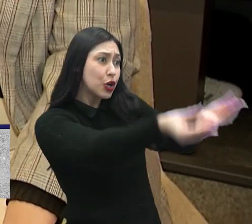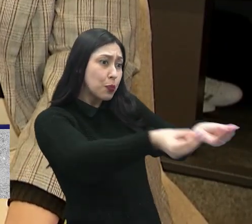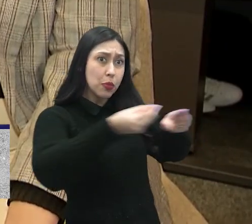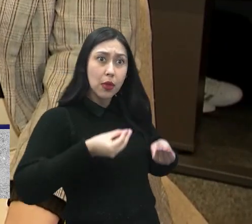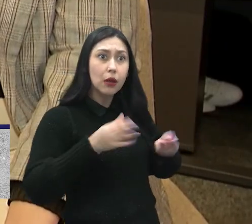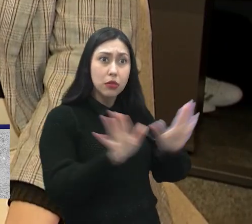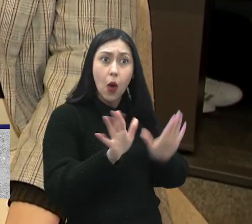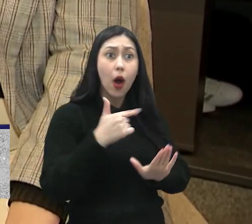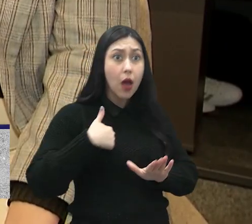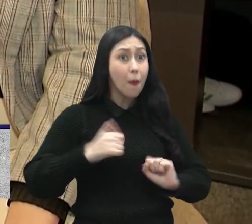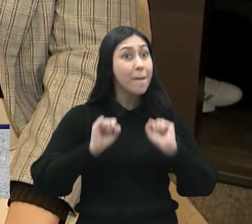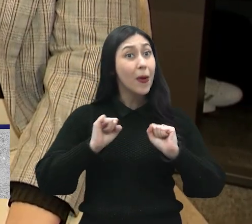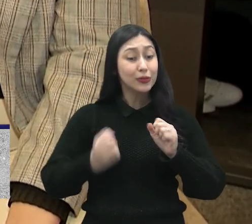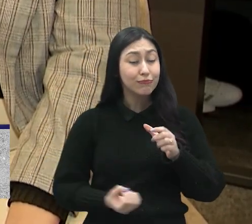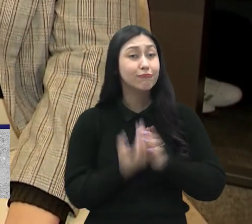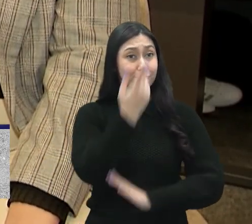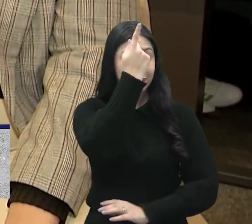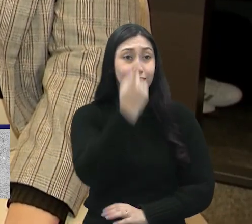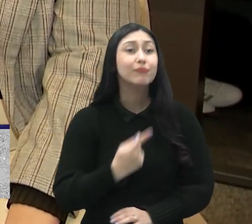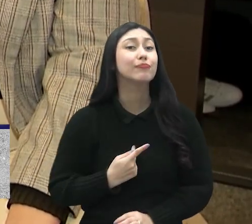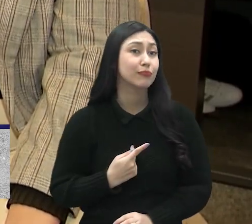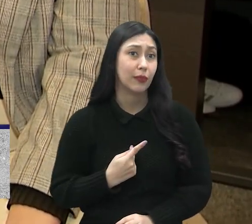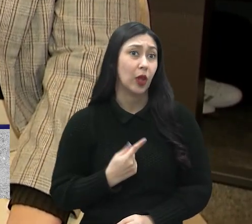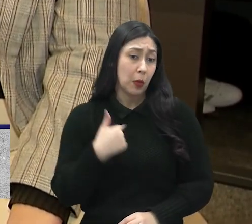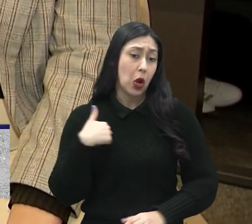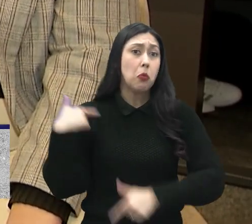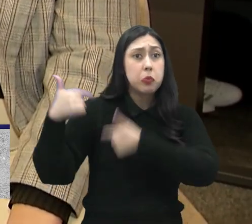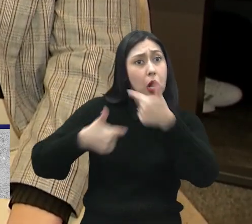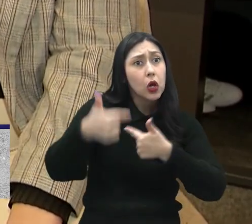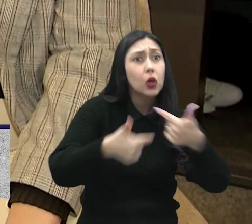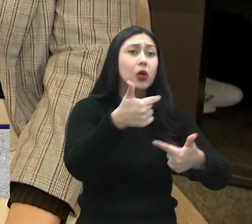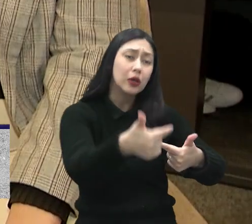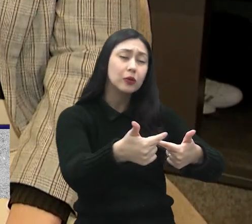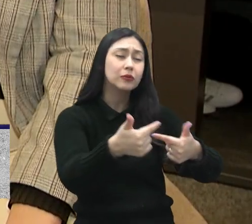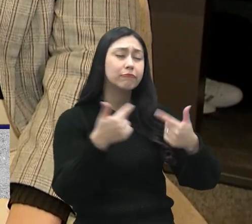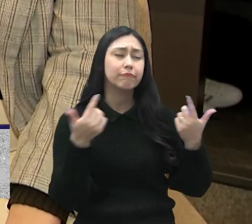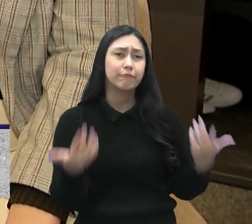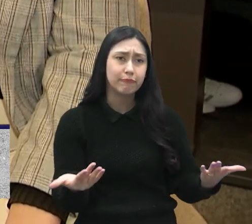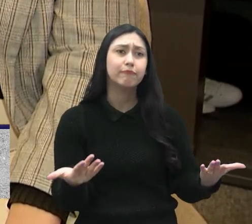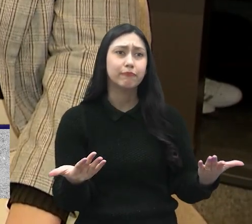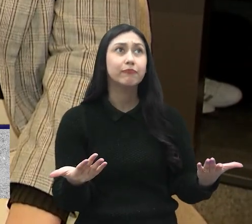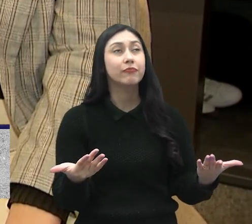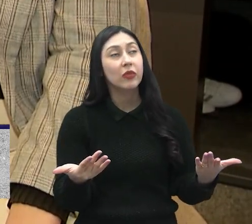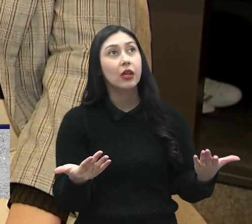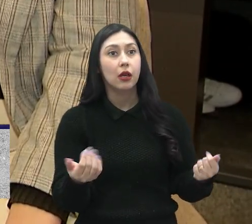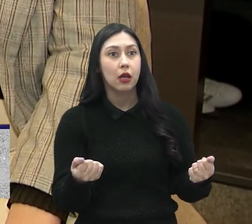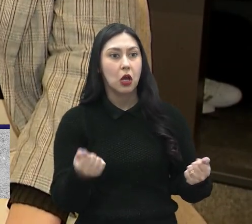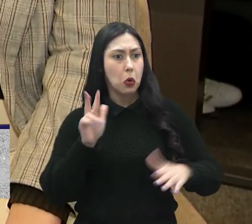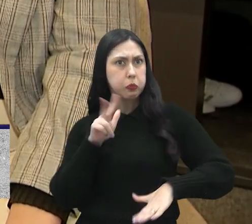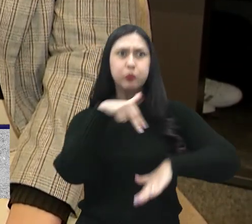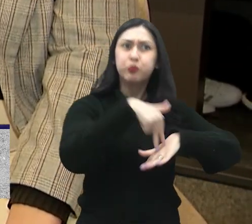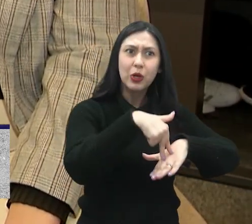mim. Eu posso criar um PDI para mim, para eu trilhar minha carreira, Então, eu acho que funciona assim, o protagonismo